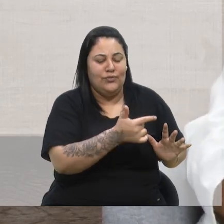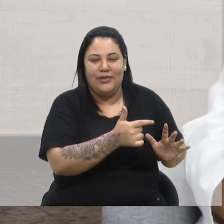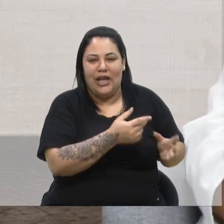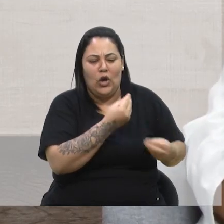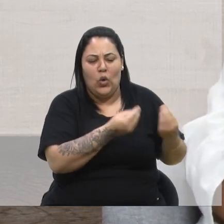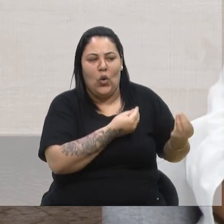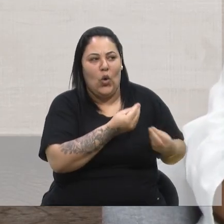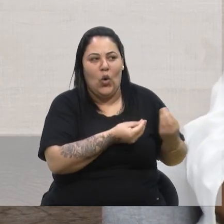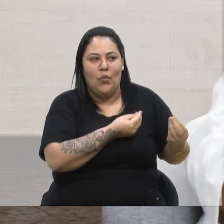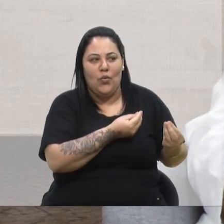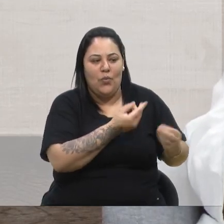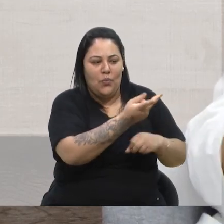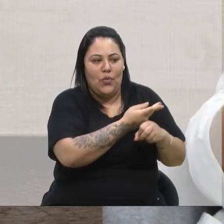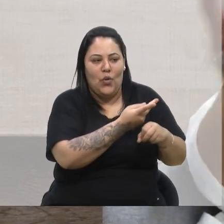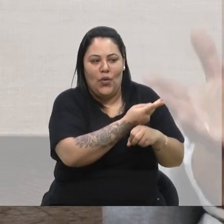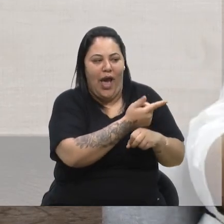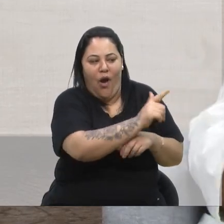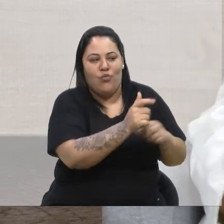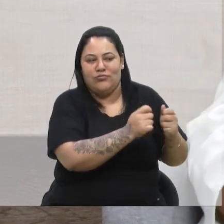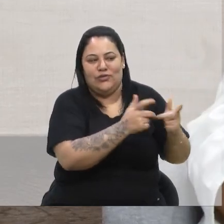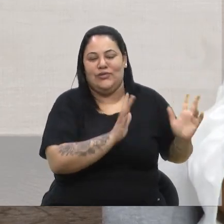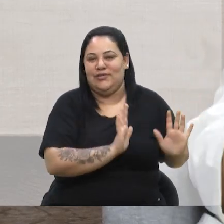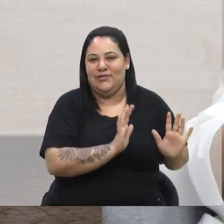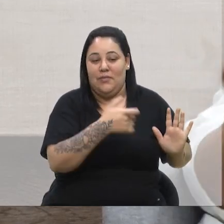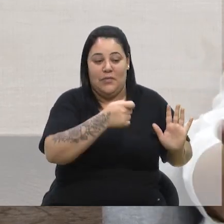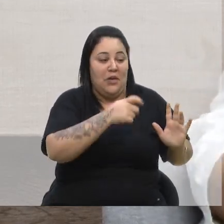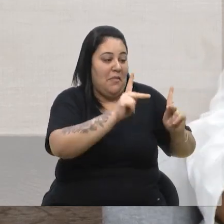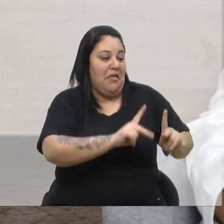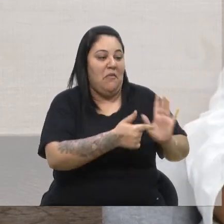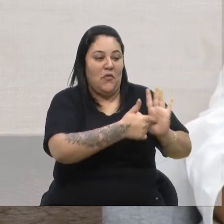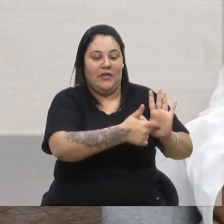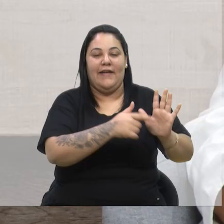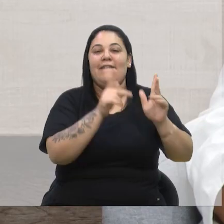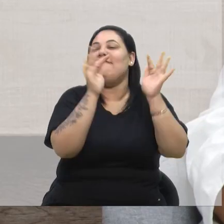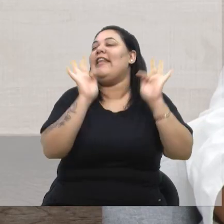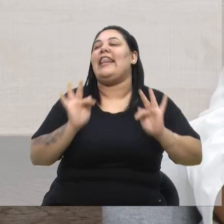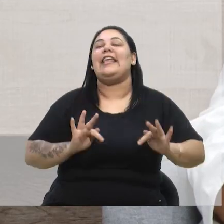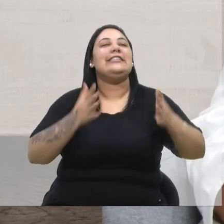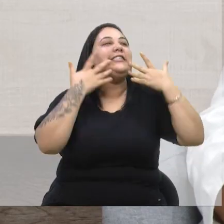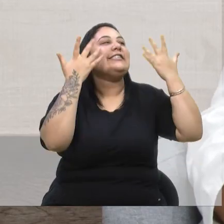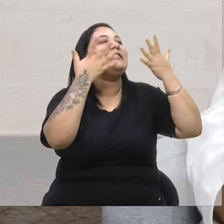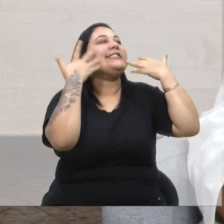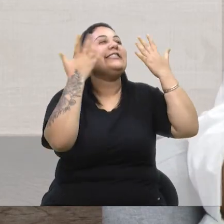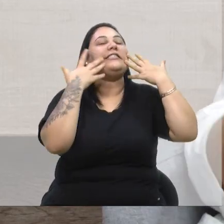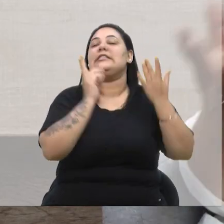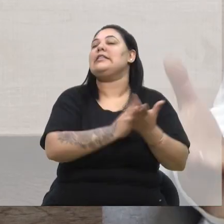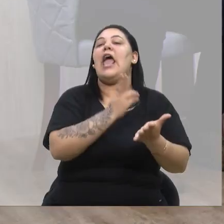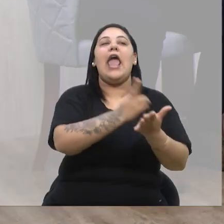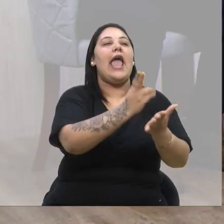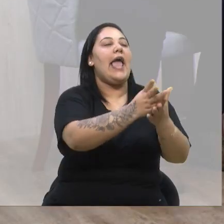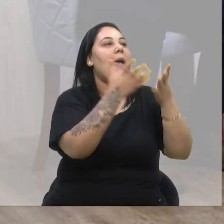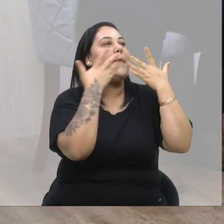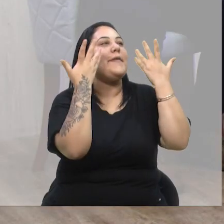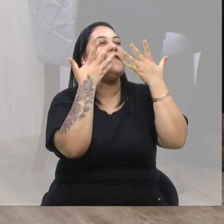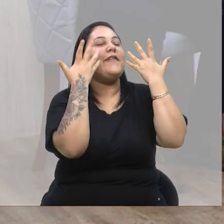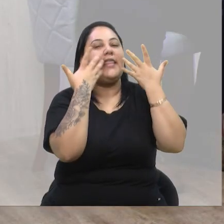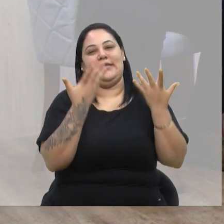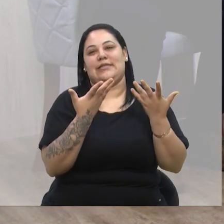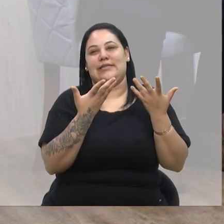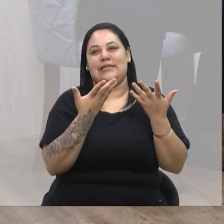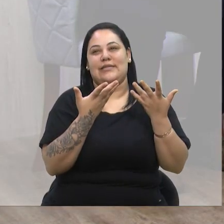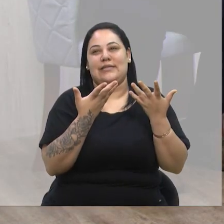um escape. A pessoa tem que mostrar só que está feliz, que se deu bem.